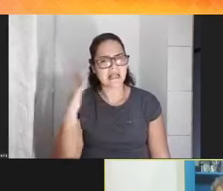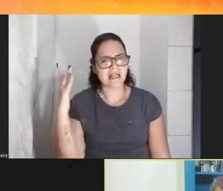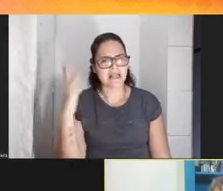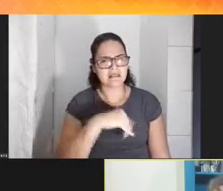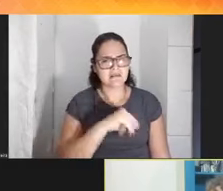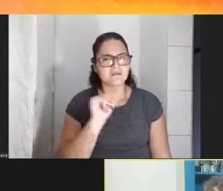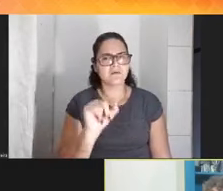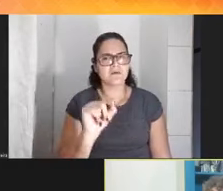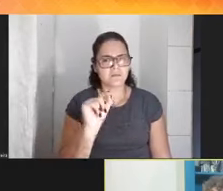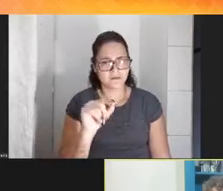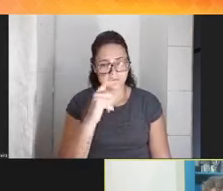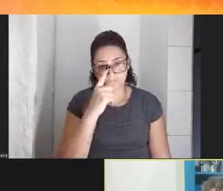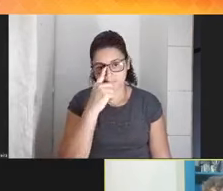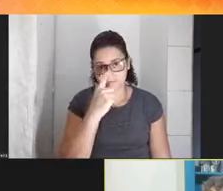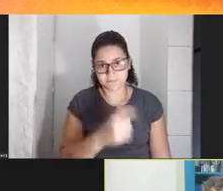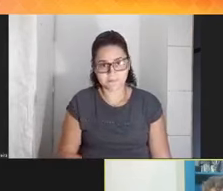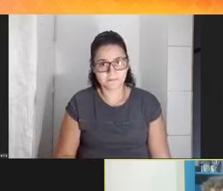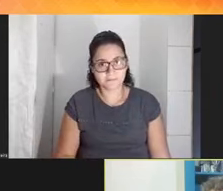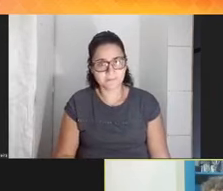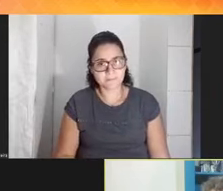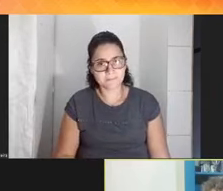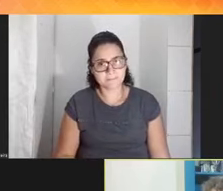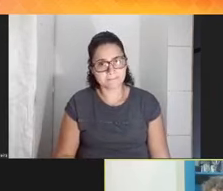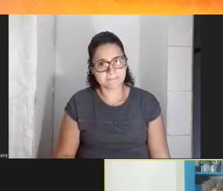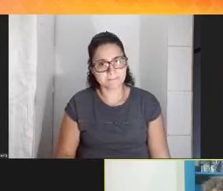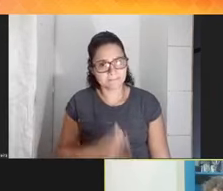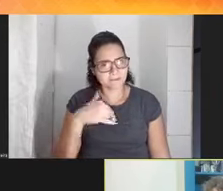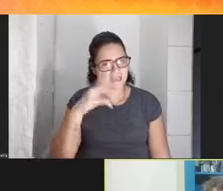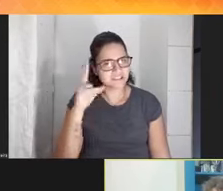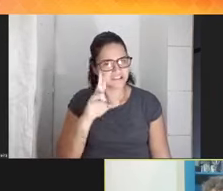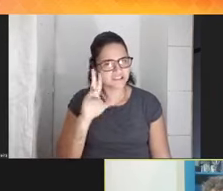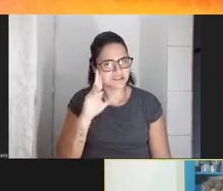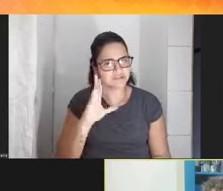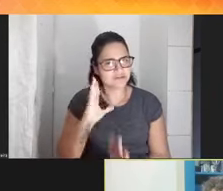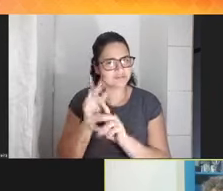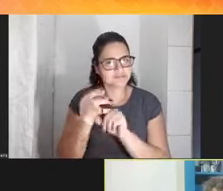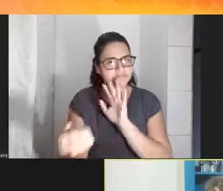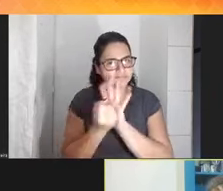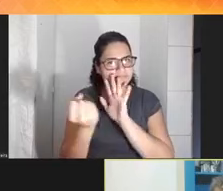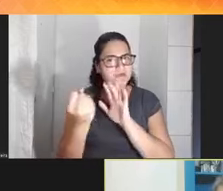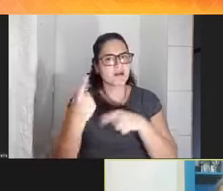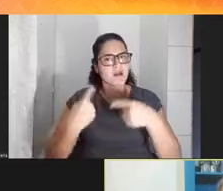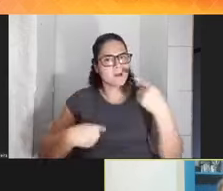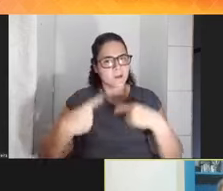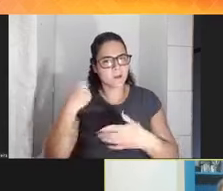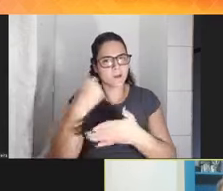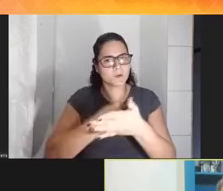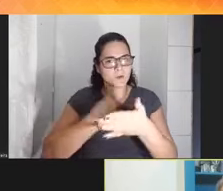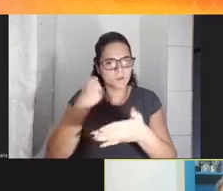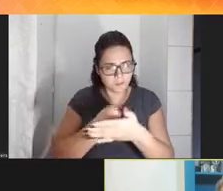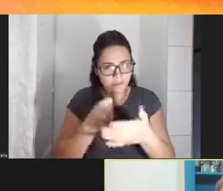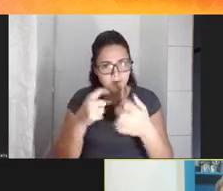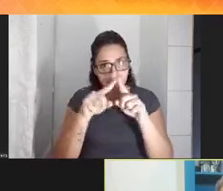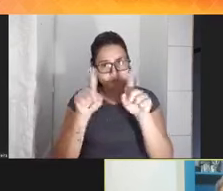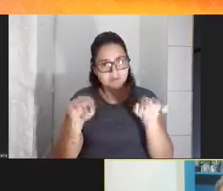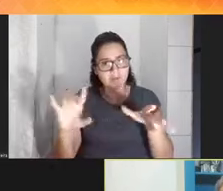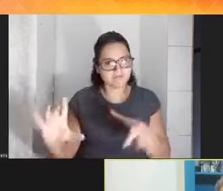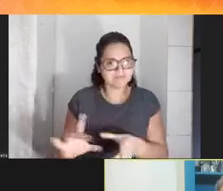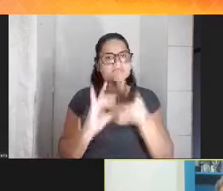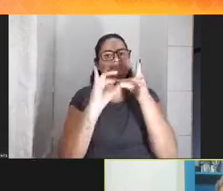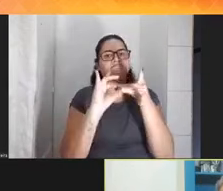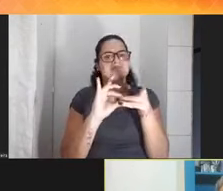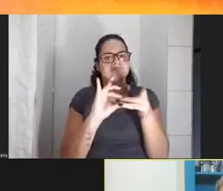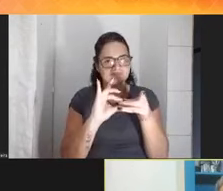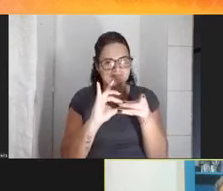o mais, talvez uma das páginas mais bonitas na história da luta dos funcionários sempre foi essa unidade, né?